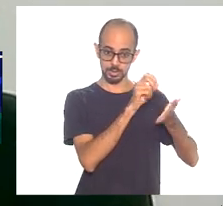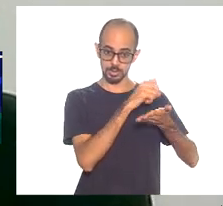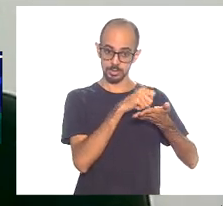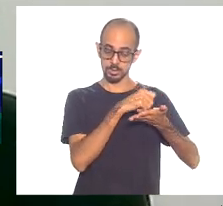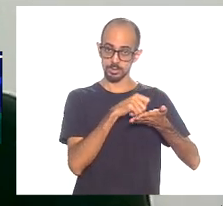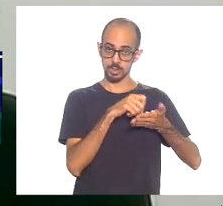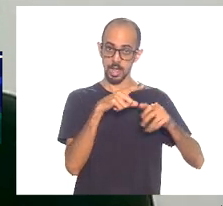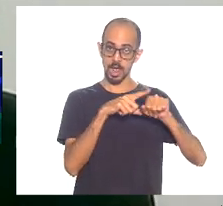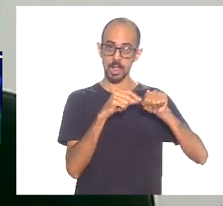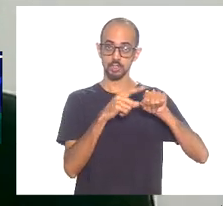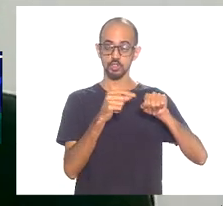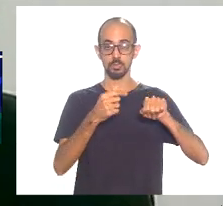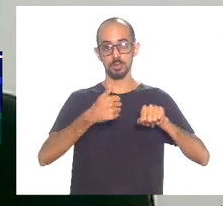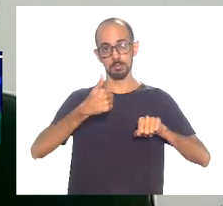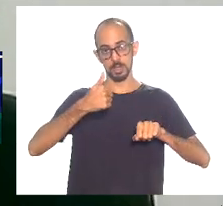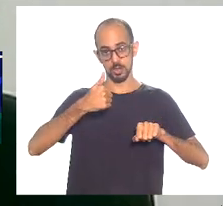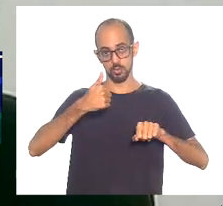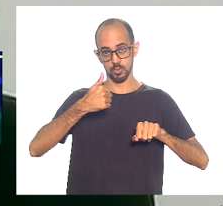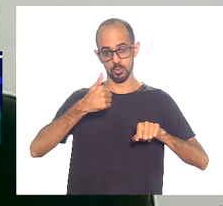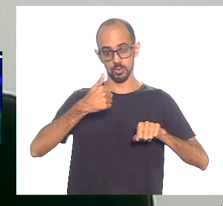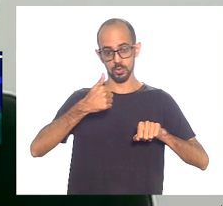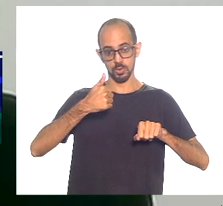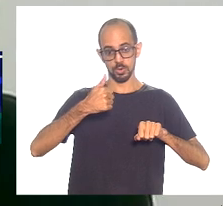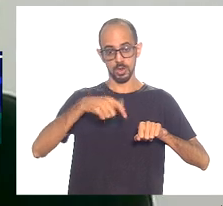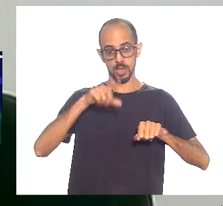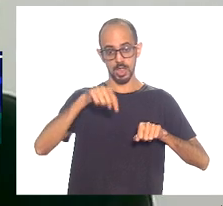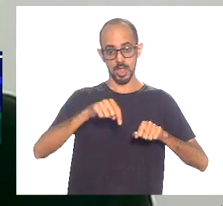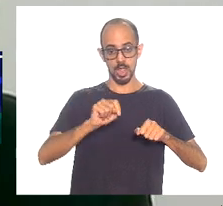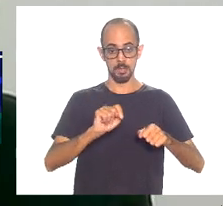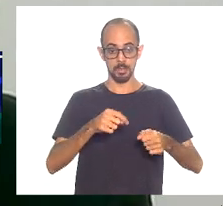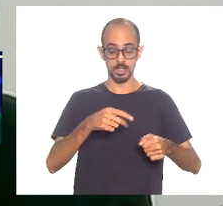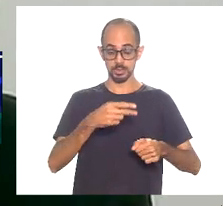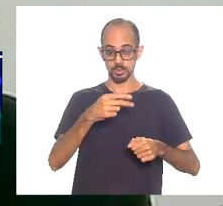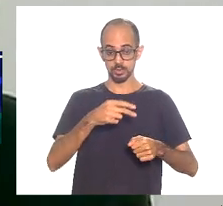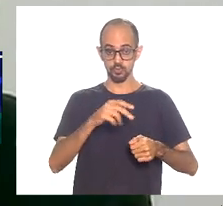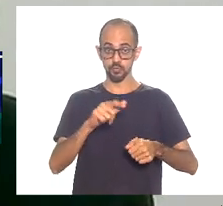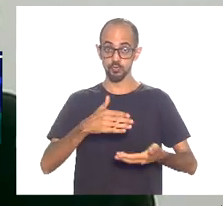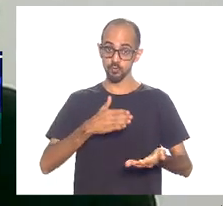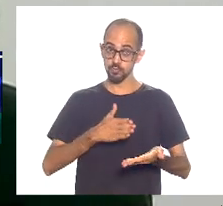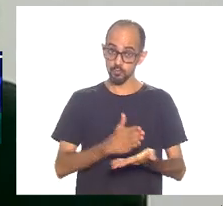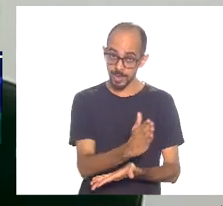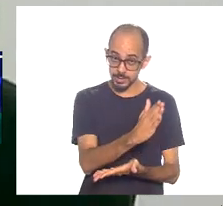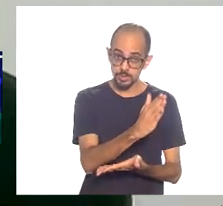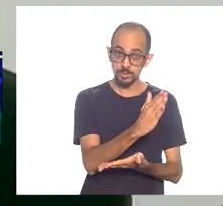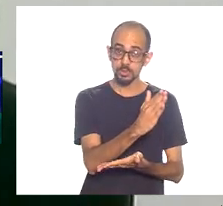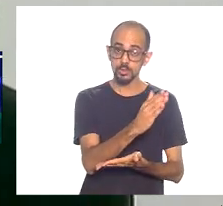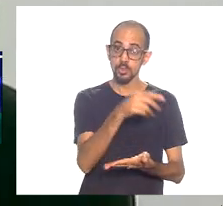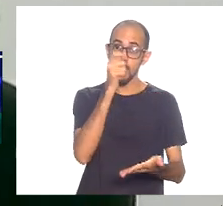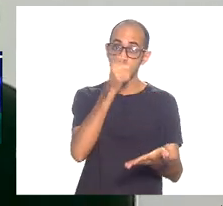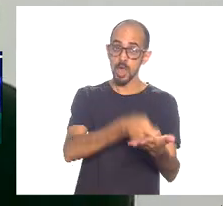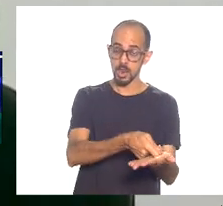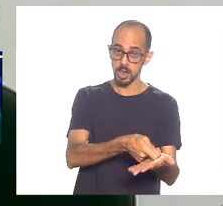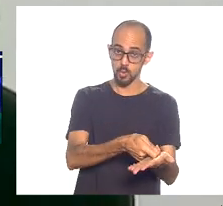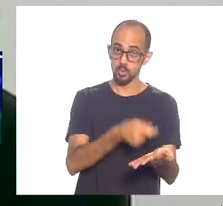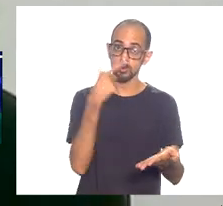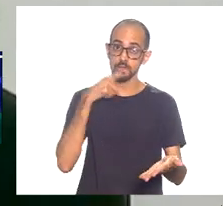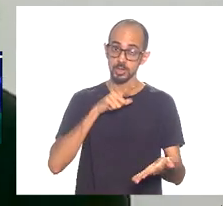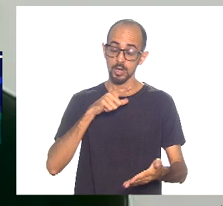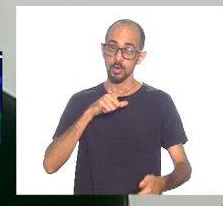escrito o artigo primeiro ativa o primeiro para os contribuintes que se qualificarem como como benefícios bolero